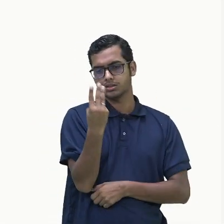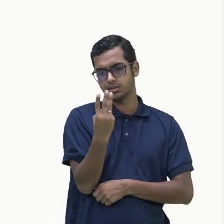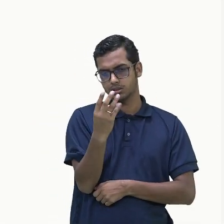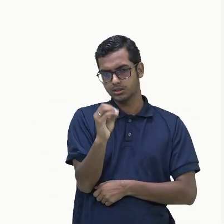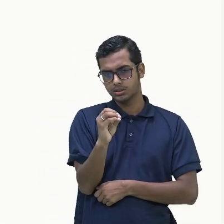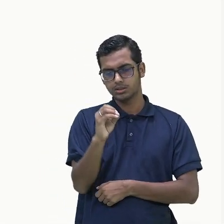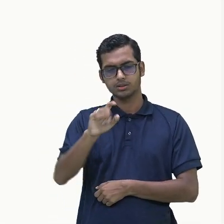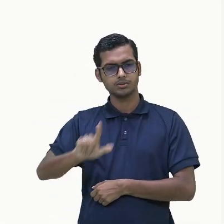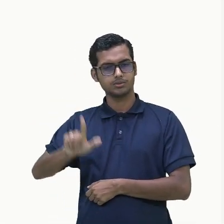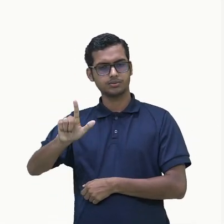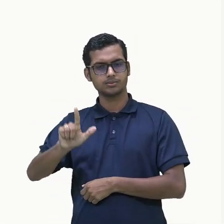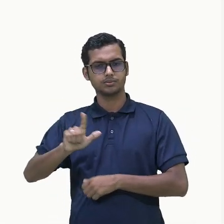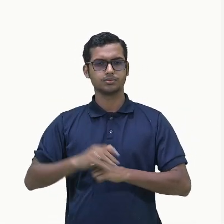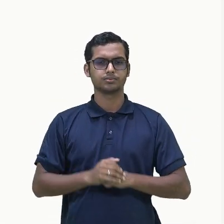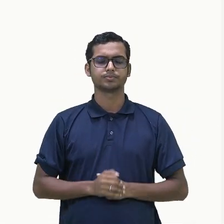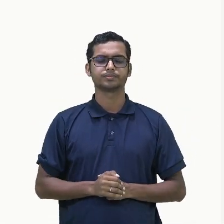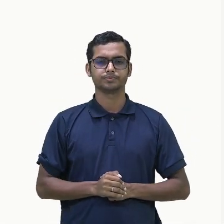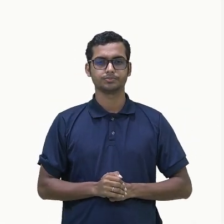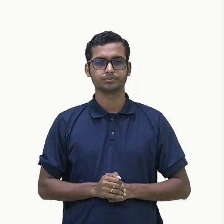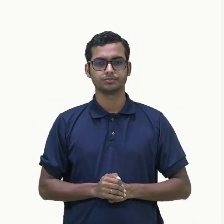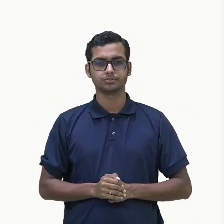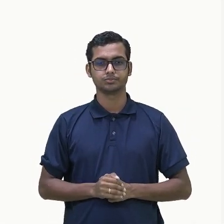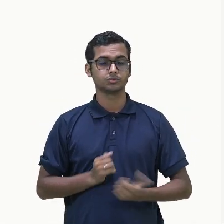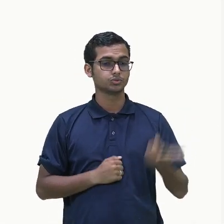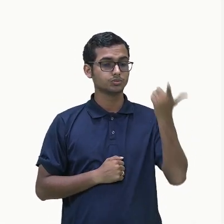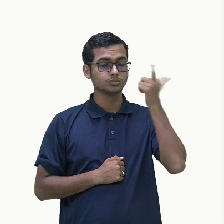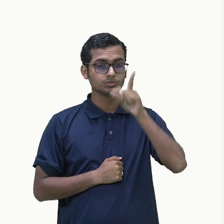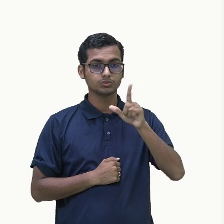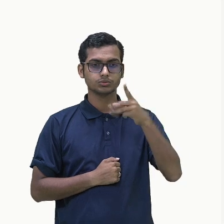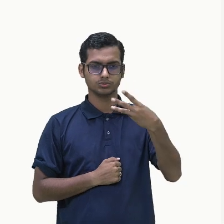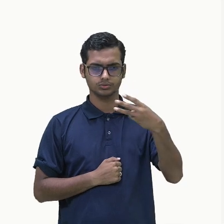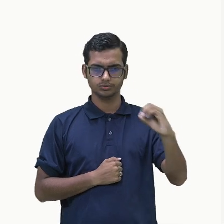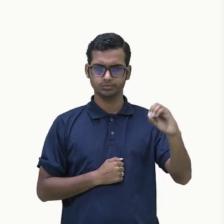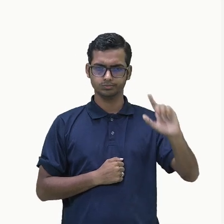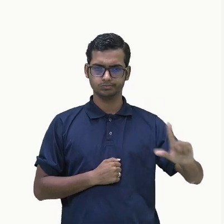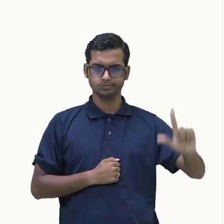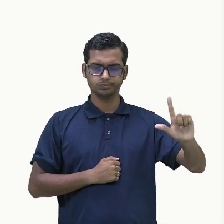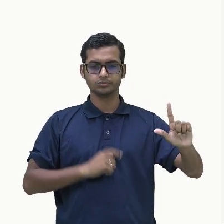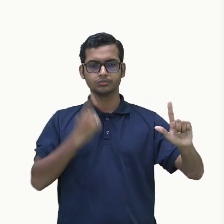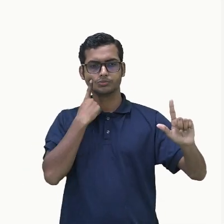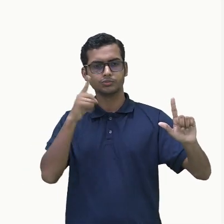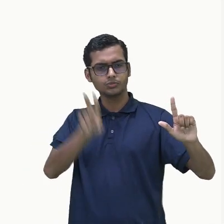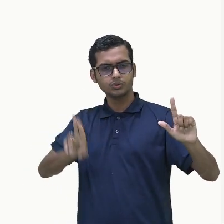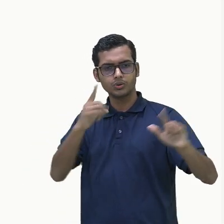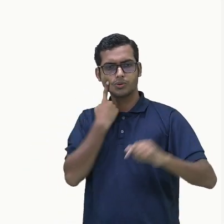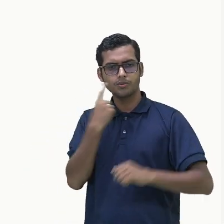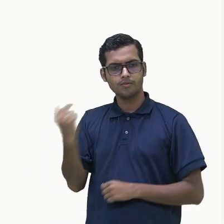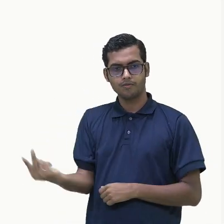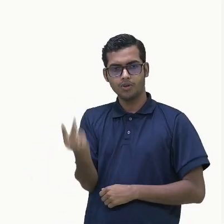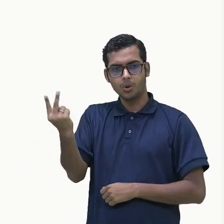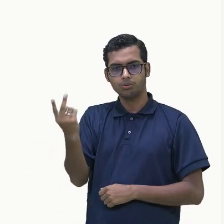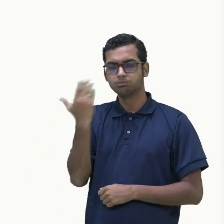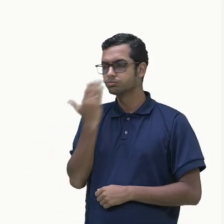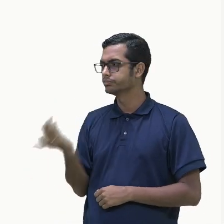litros, eu vou ter que pegar esses valores aqui, ó, de tal